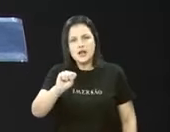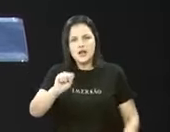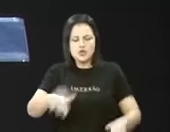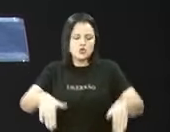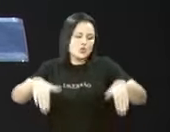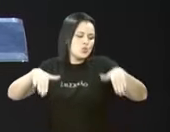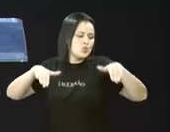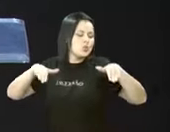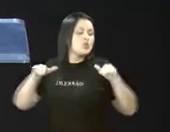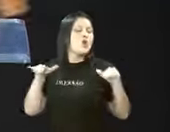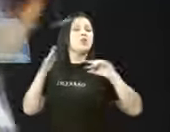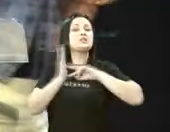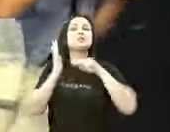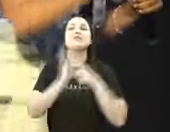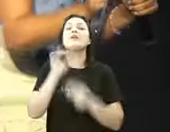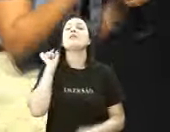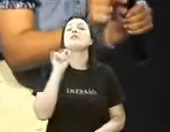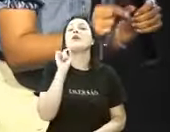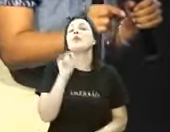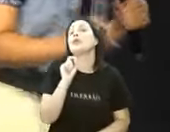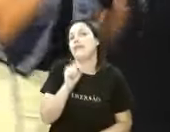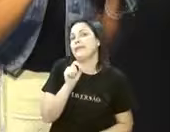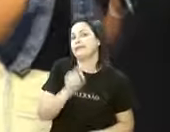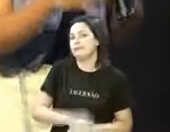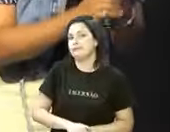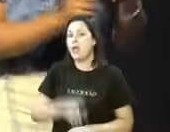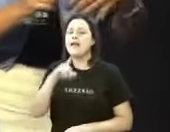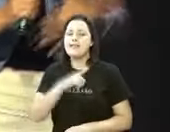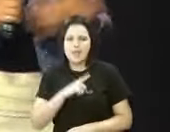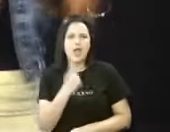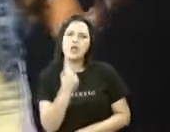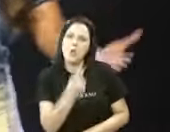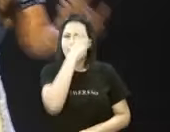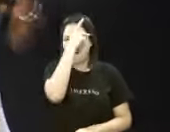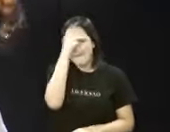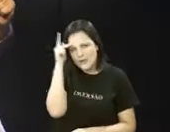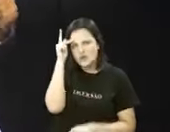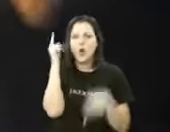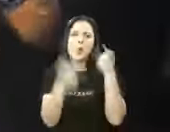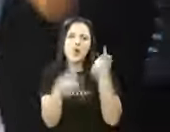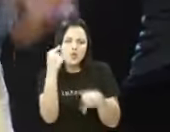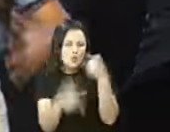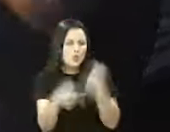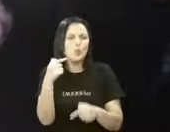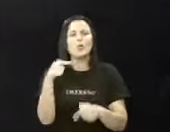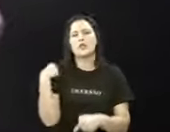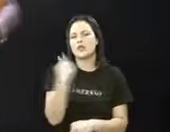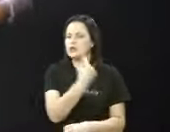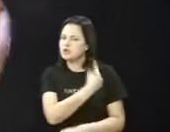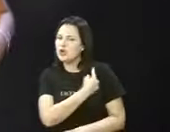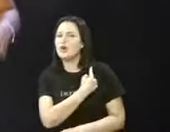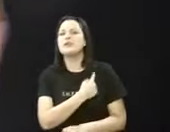nós. Uzias no trono é: temos alguém que peleja por nós. Uzias no trono